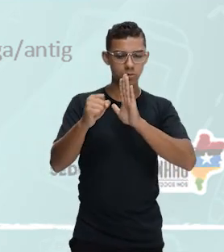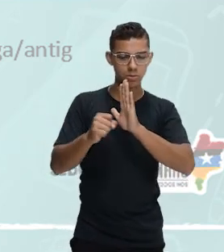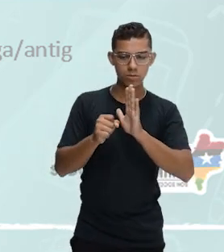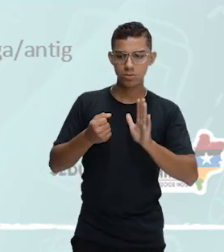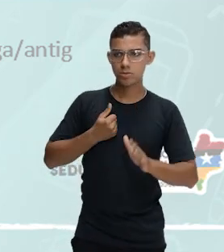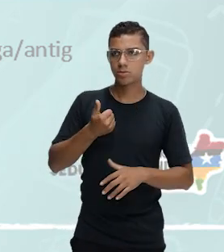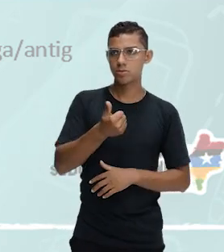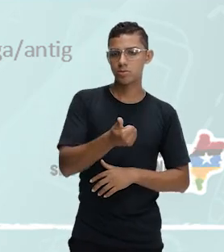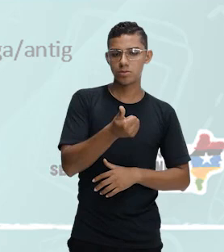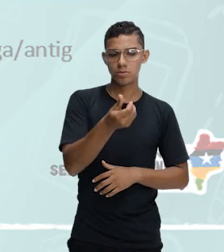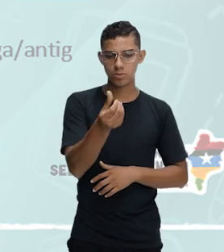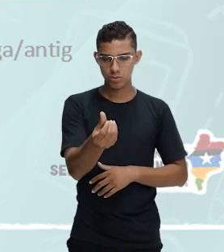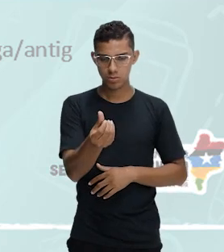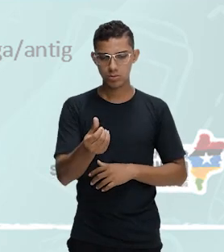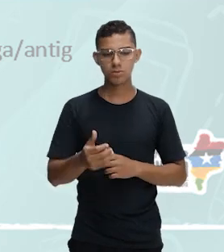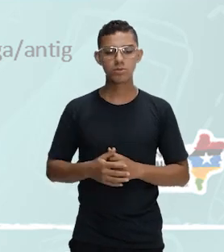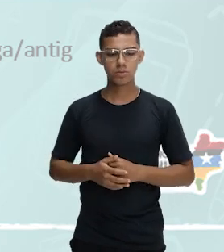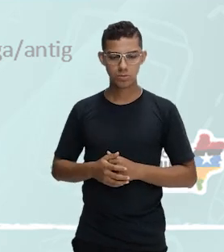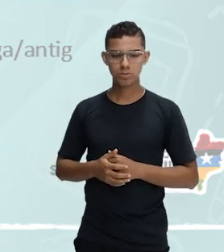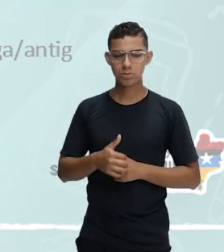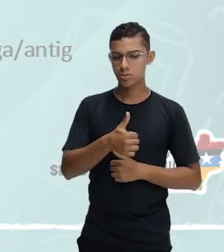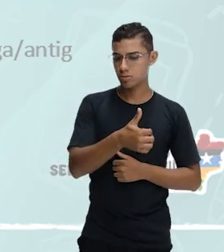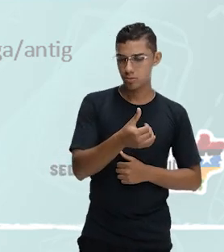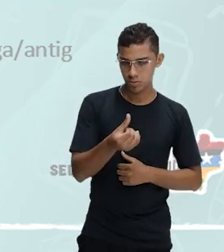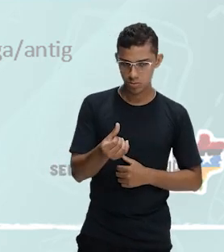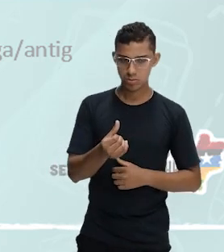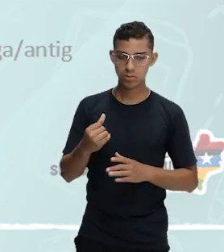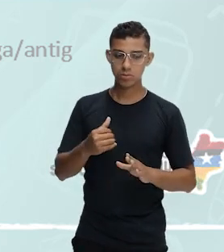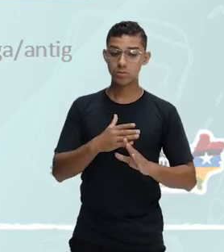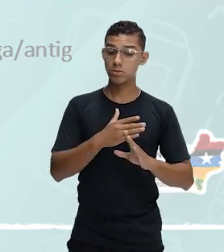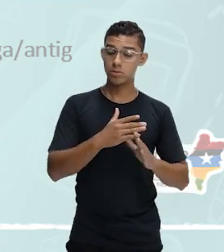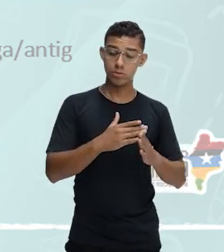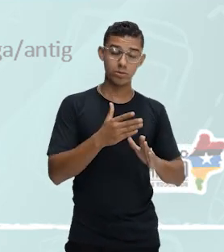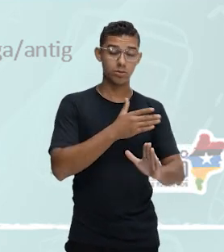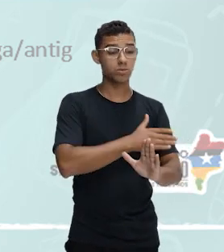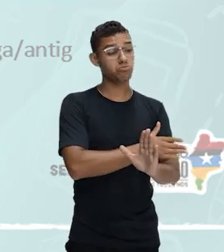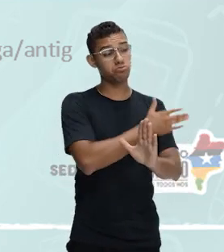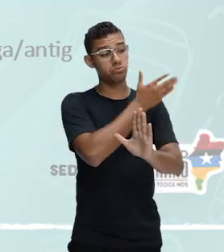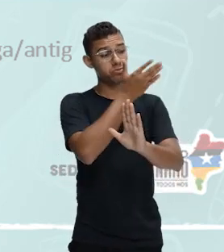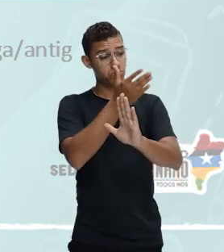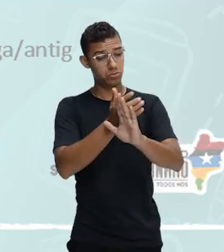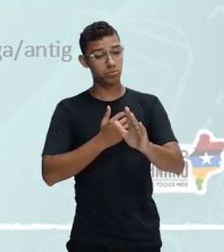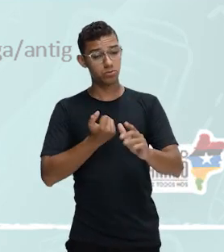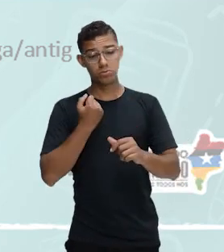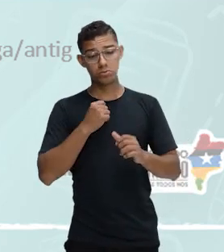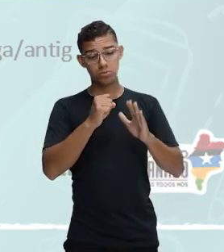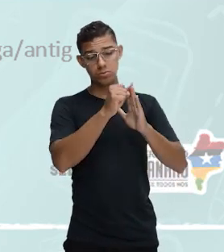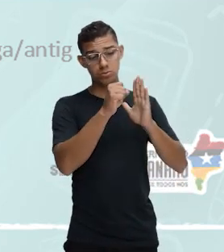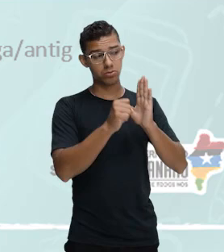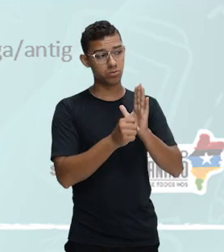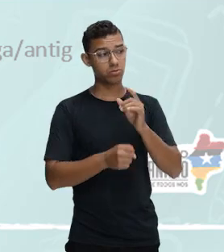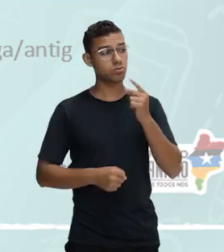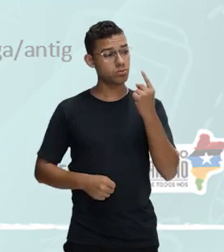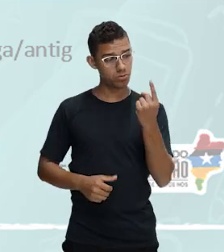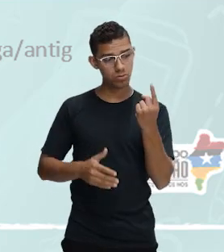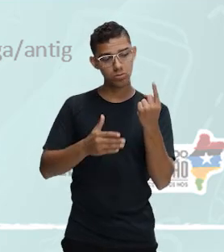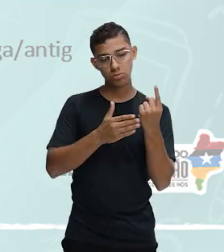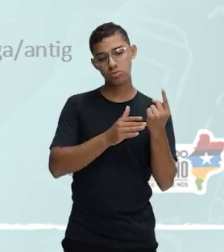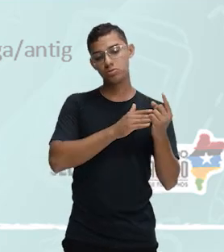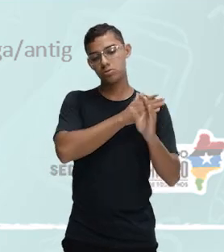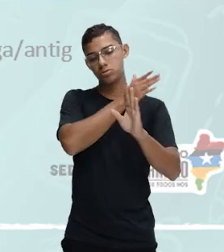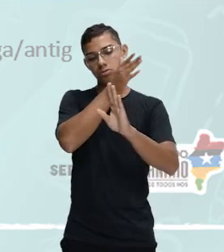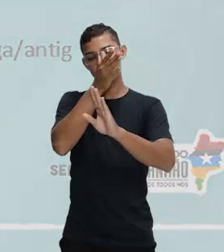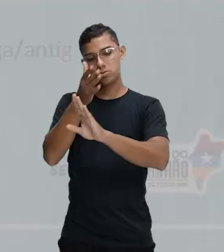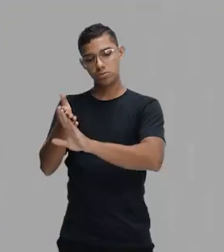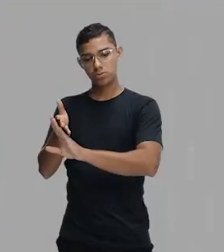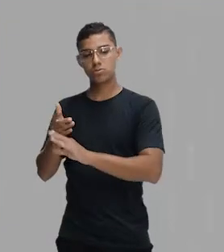XVI. Olha só, ele vem lá do século I, né, viveu de 65 anos antes de Cristo até 100